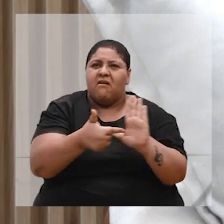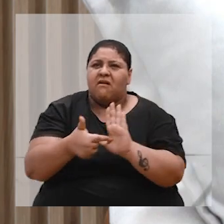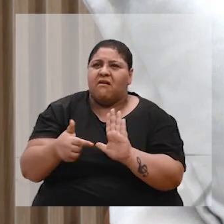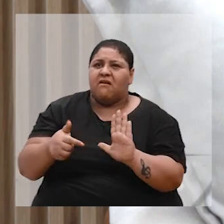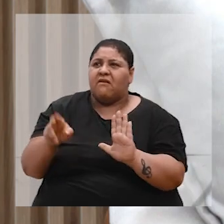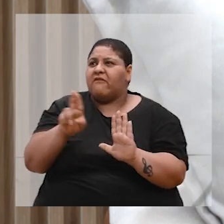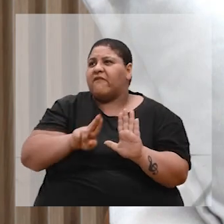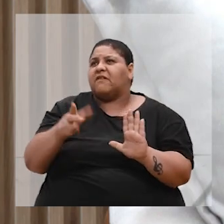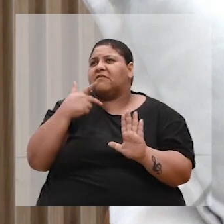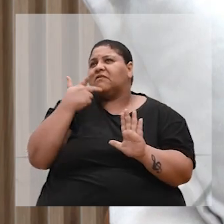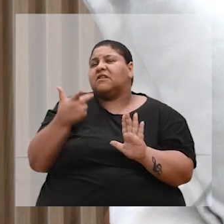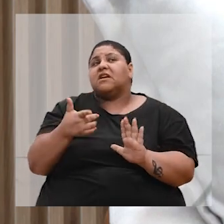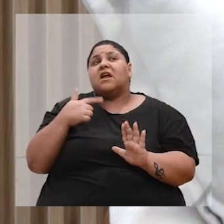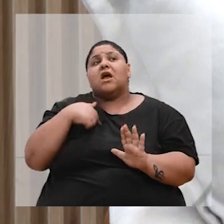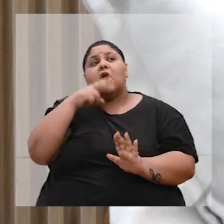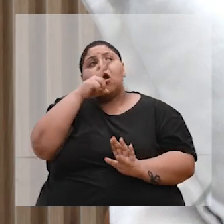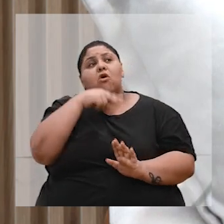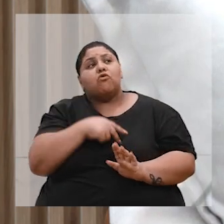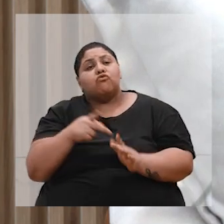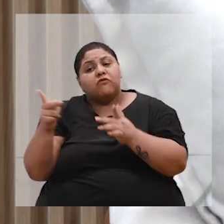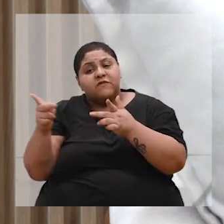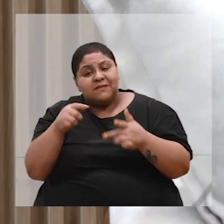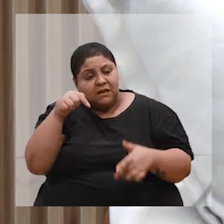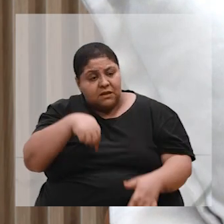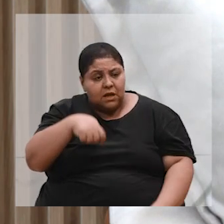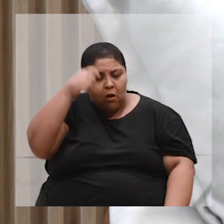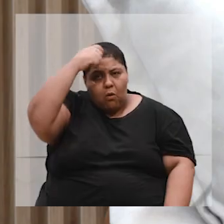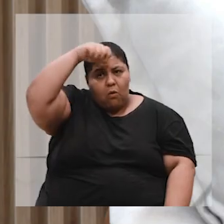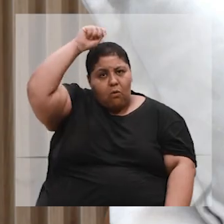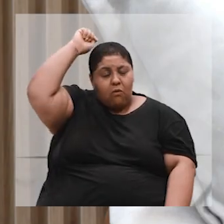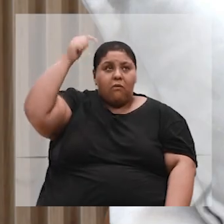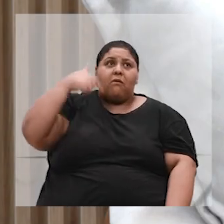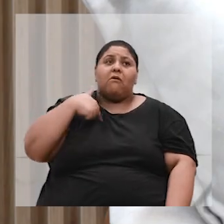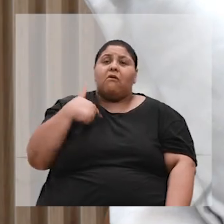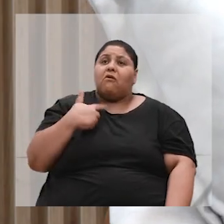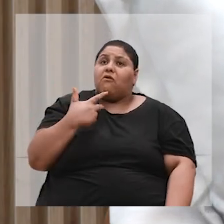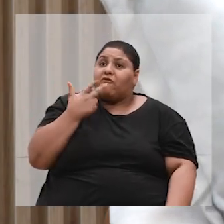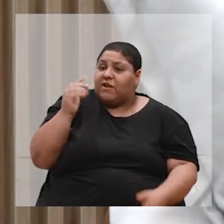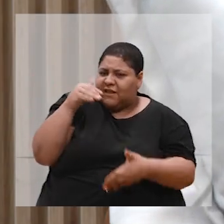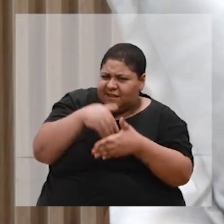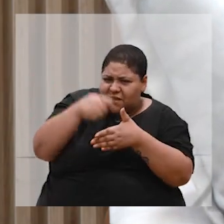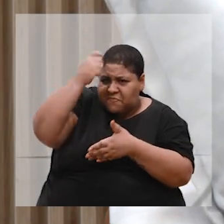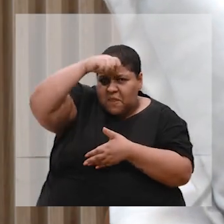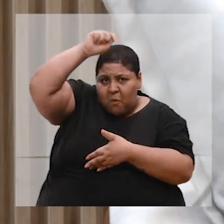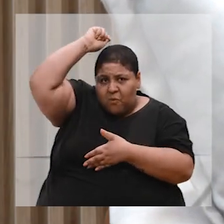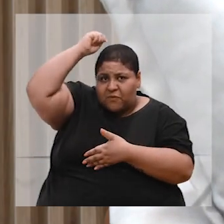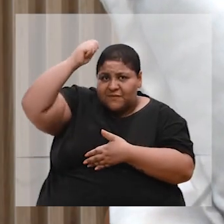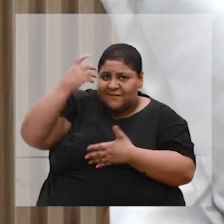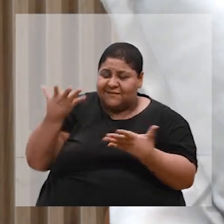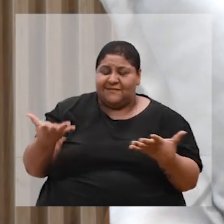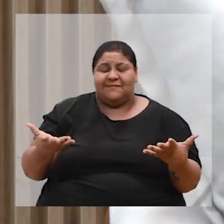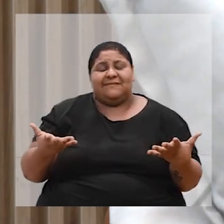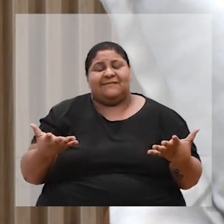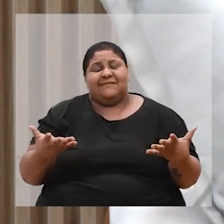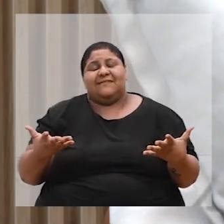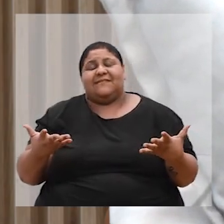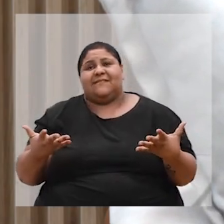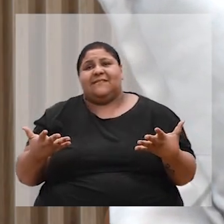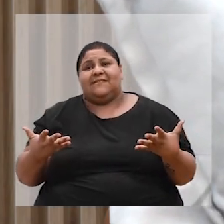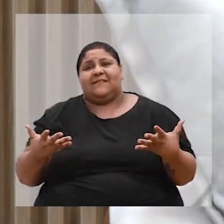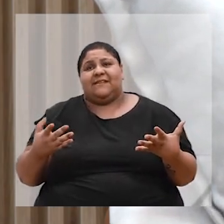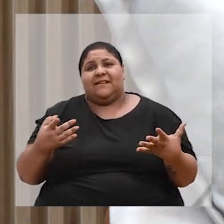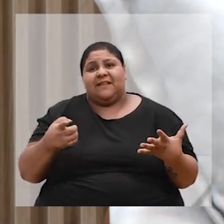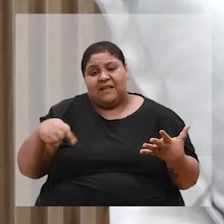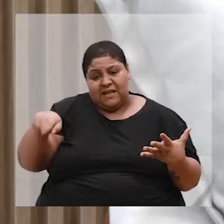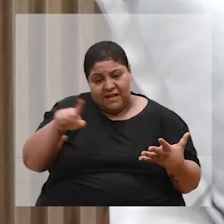na universidade, dizendo assim, eu nunca tinha vindo na UX, eu tô falando na UX. Né?